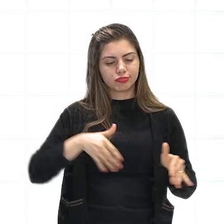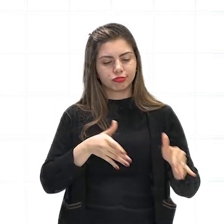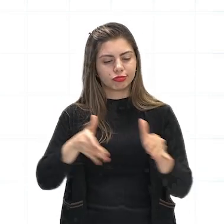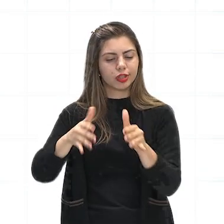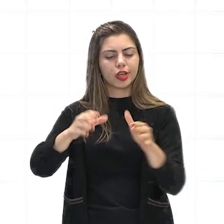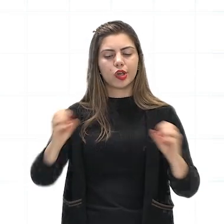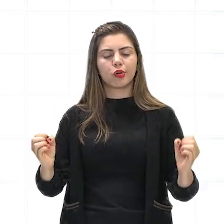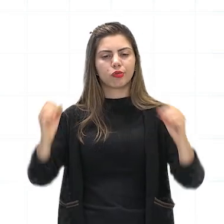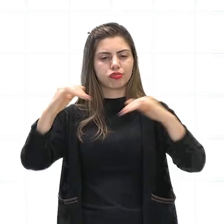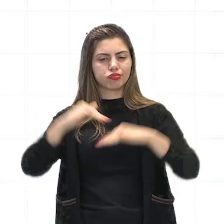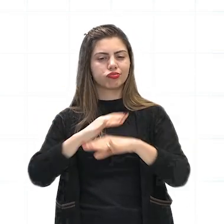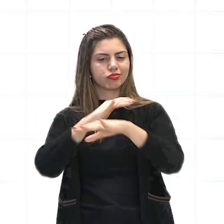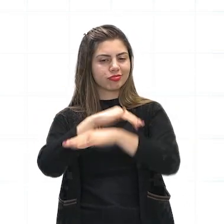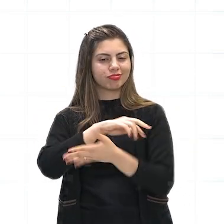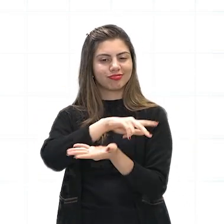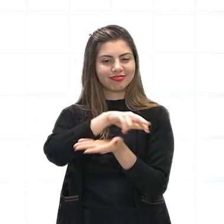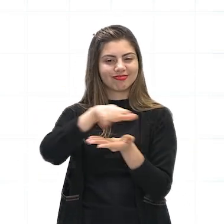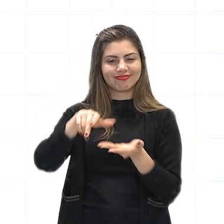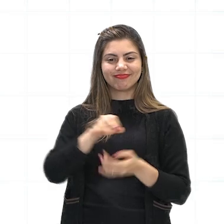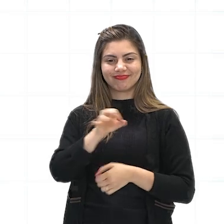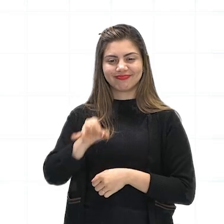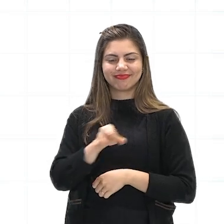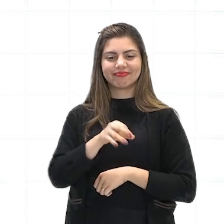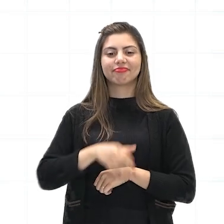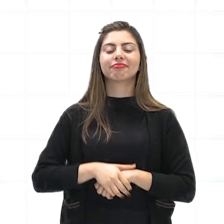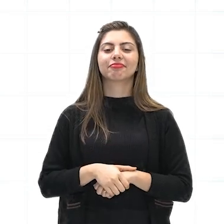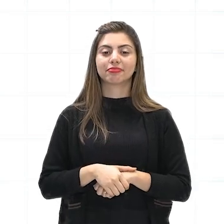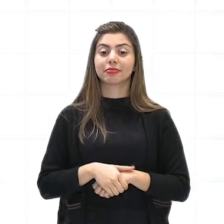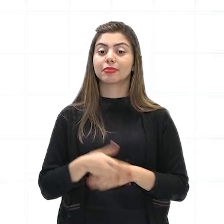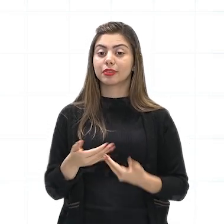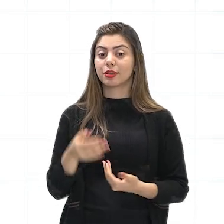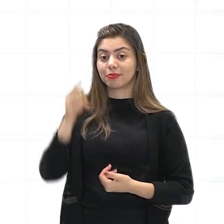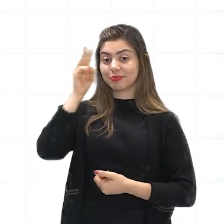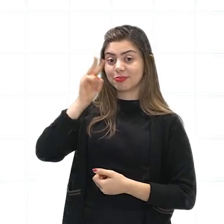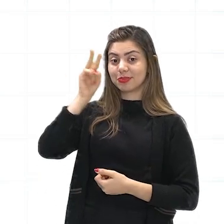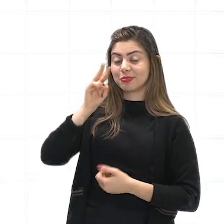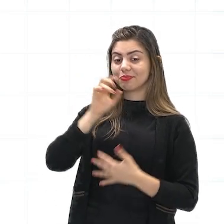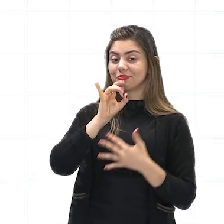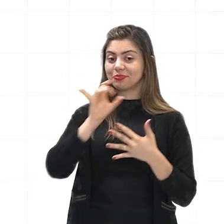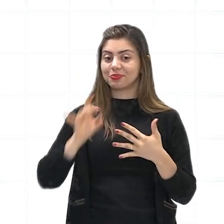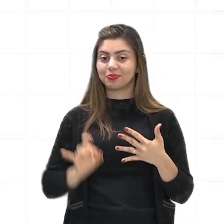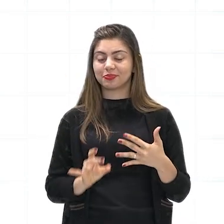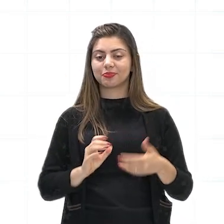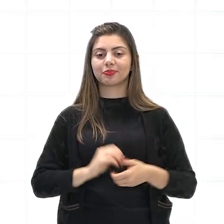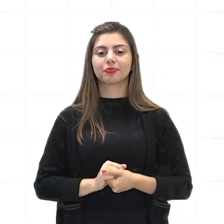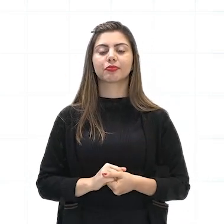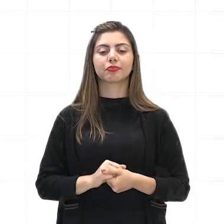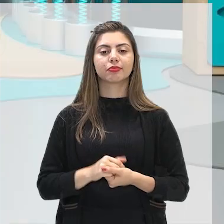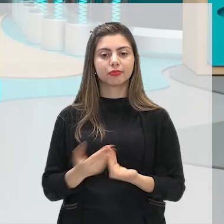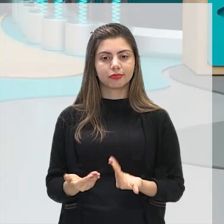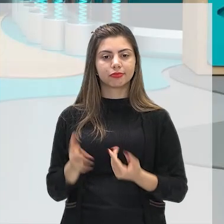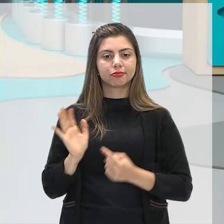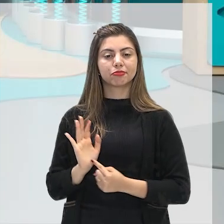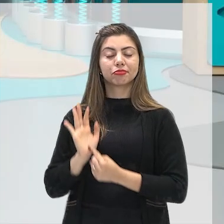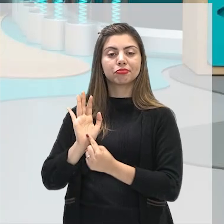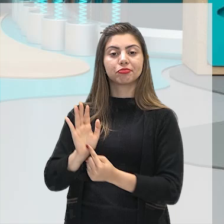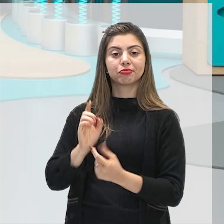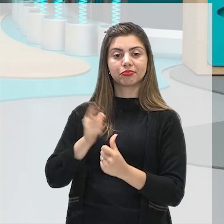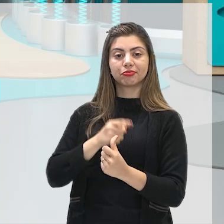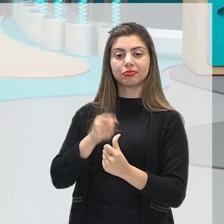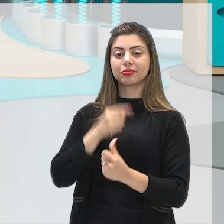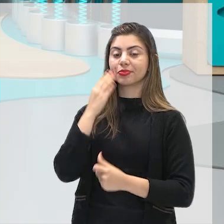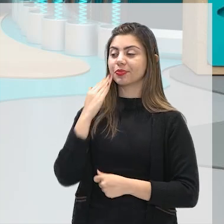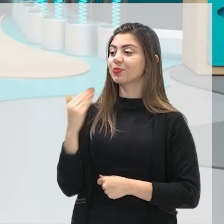mar, corredeira, certo? Então, vamos relembrar cada um deles? Então, já venho trazendo aqui para vocês o